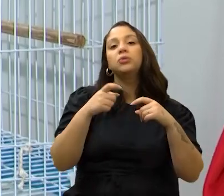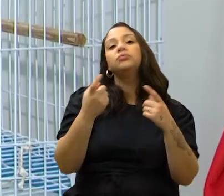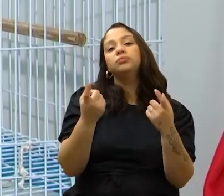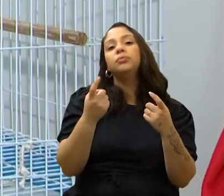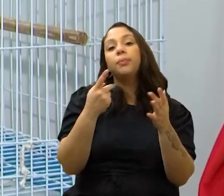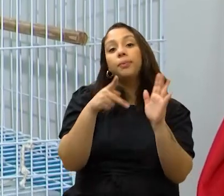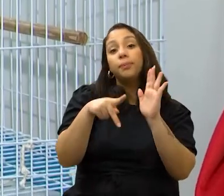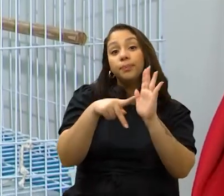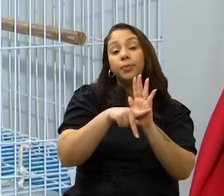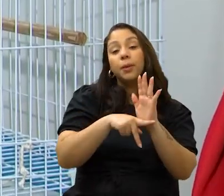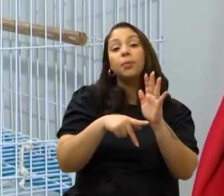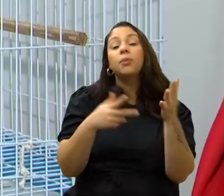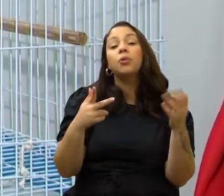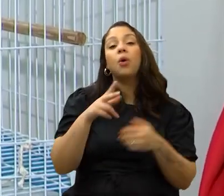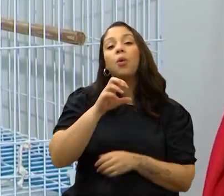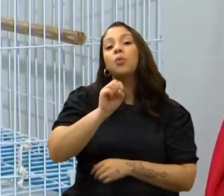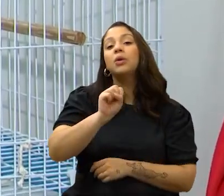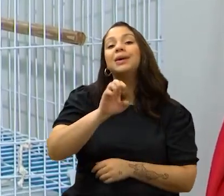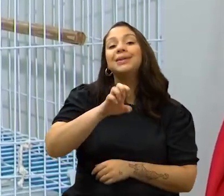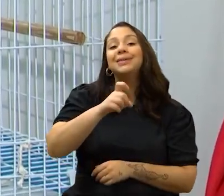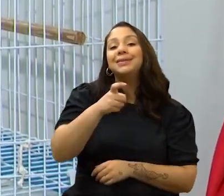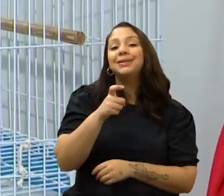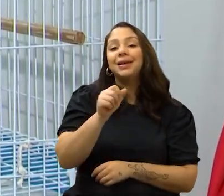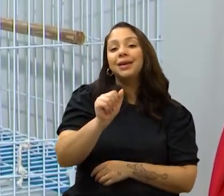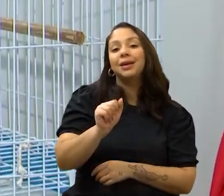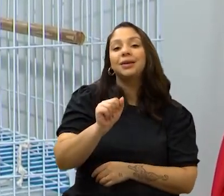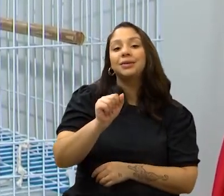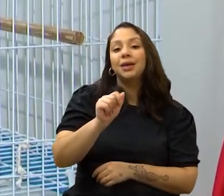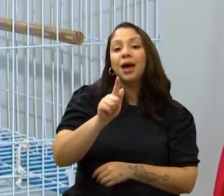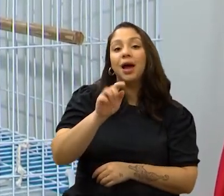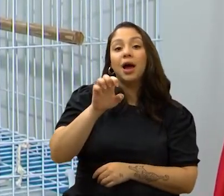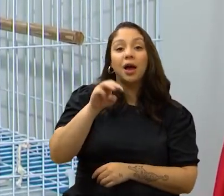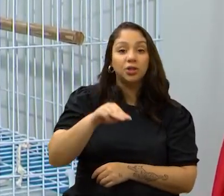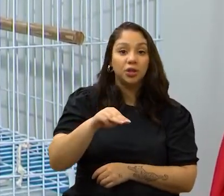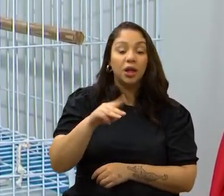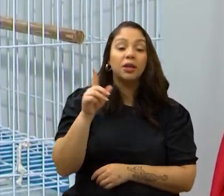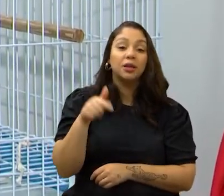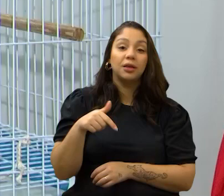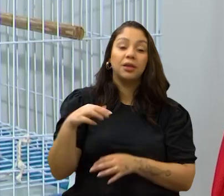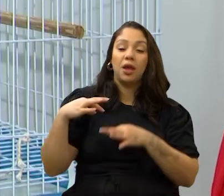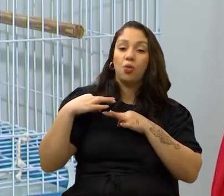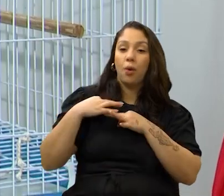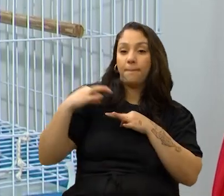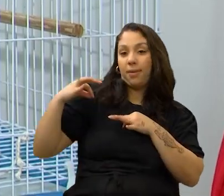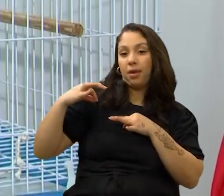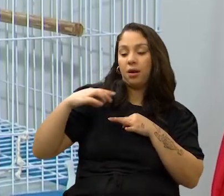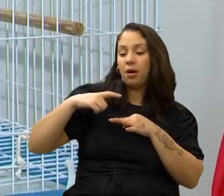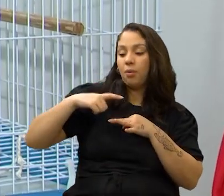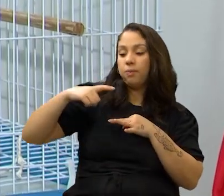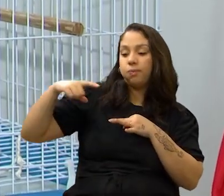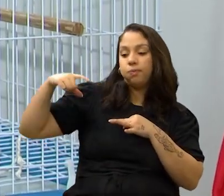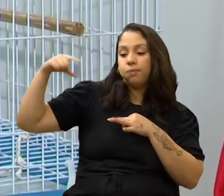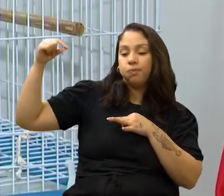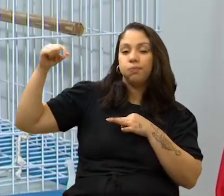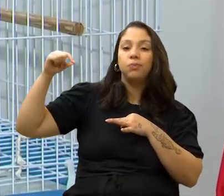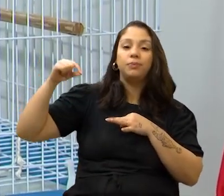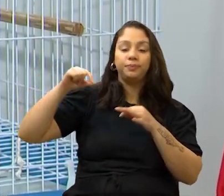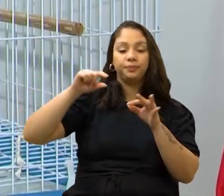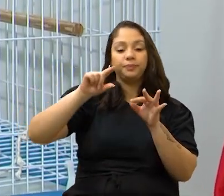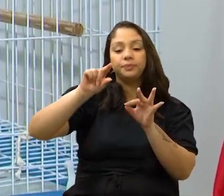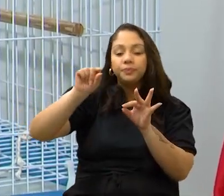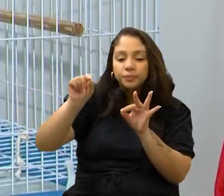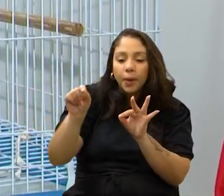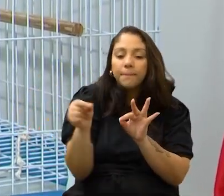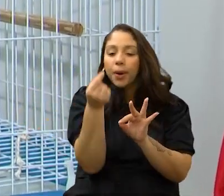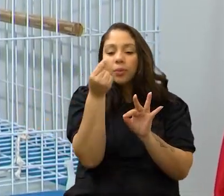gente faz aqui no consultório, através das penas e uma gotinha de sangue. Aí a gente manda para um